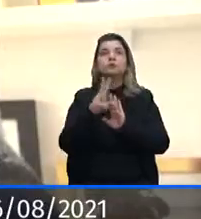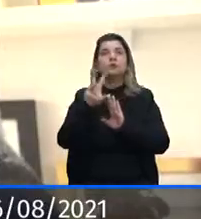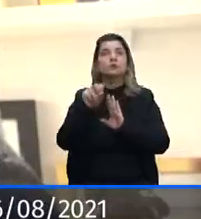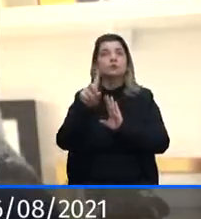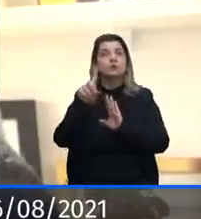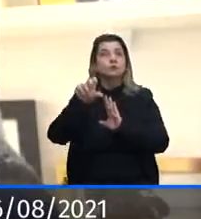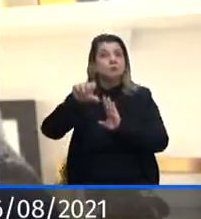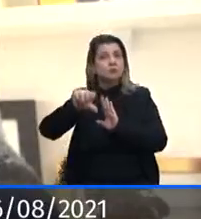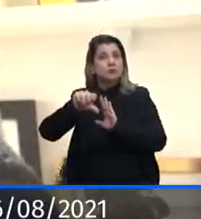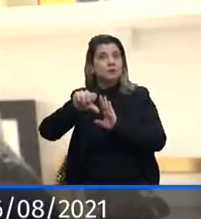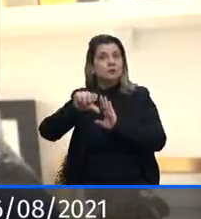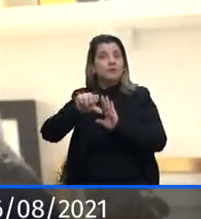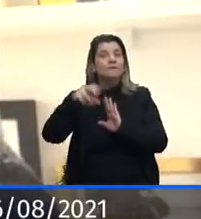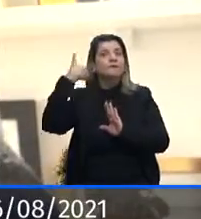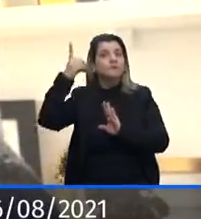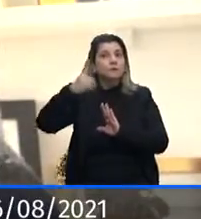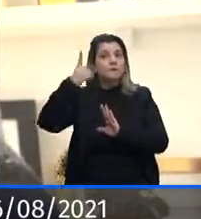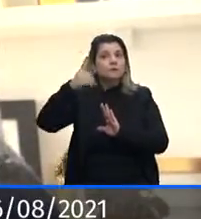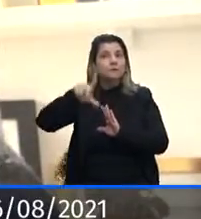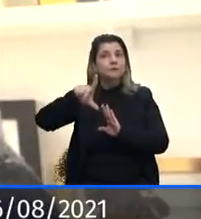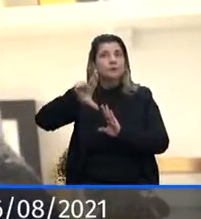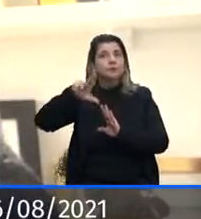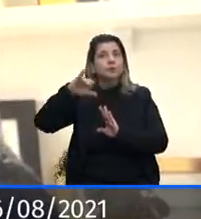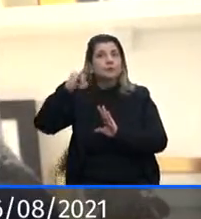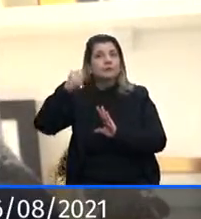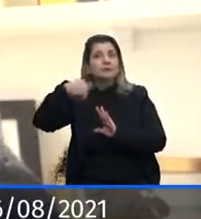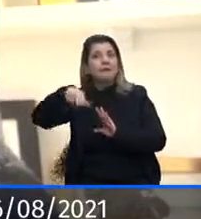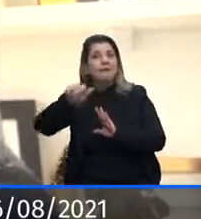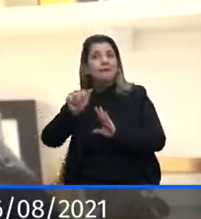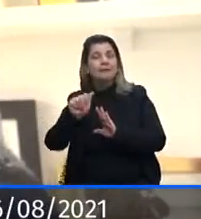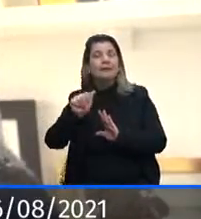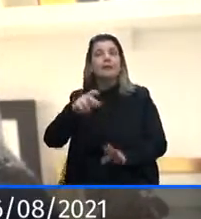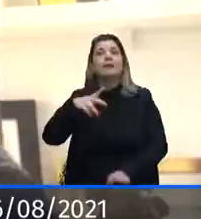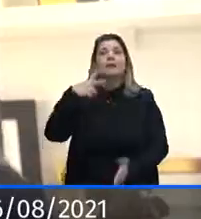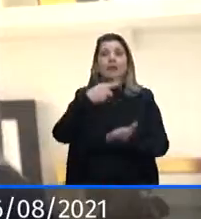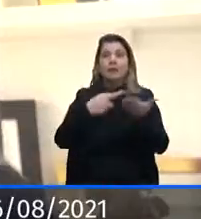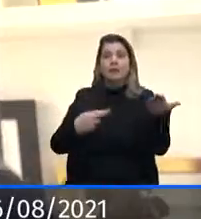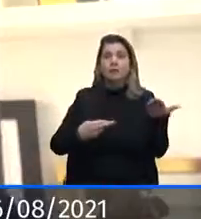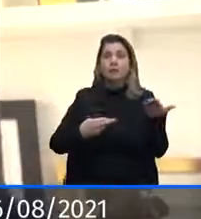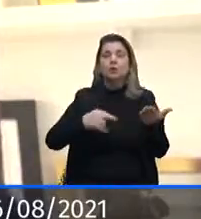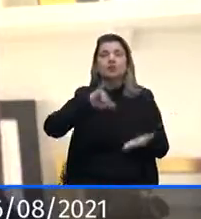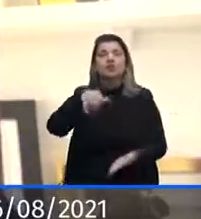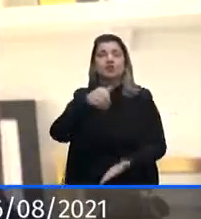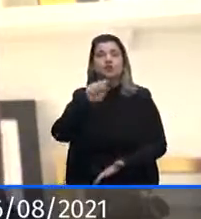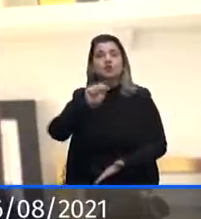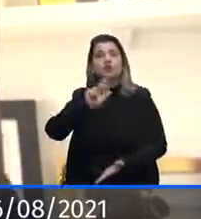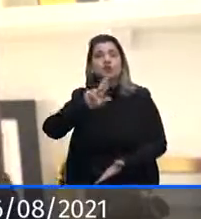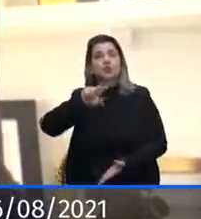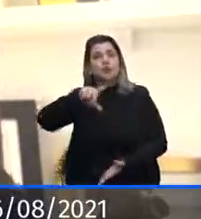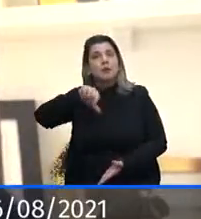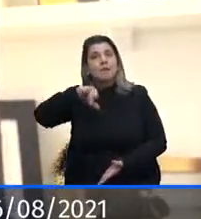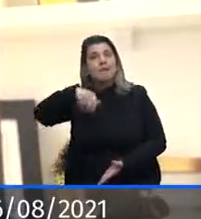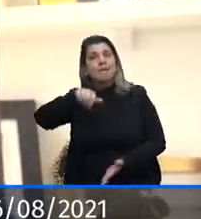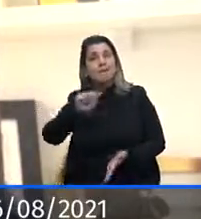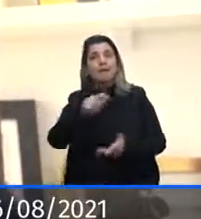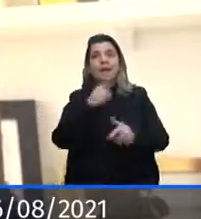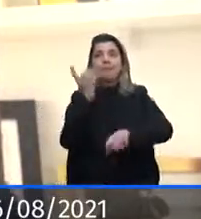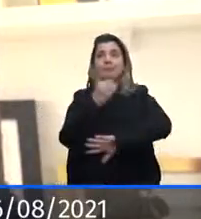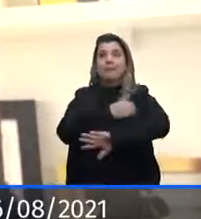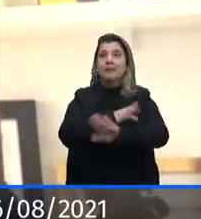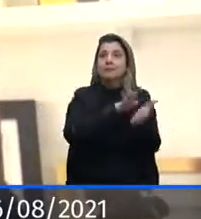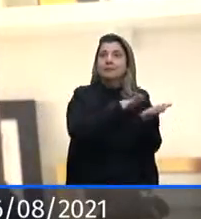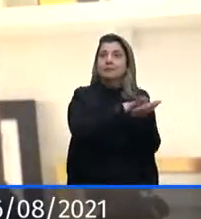413/2019, proponente deputada Luciana Genro, relator deputada Juliana Brizola, data da distribuição 19/8.